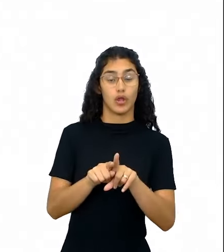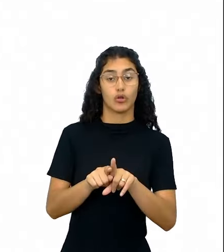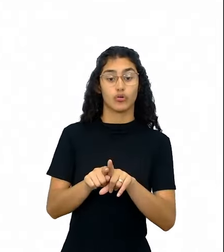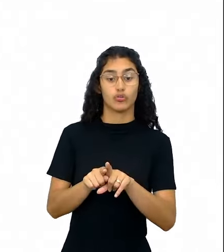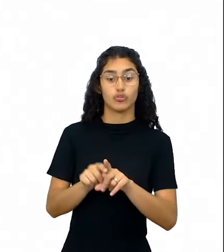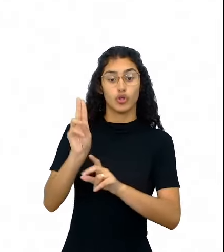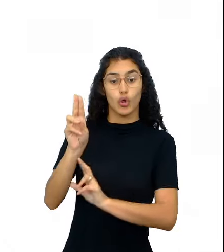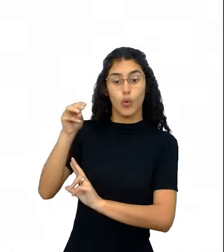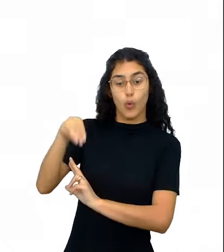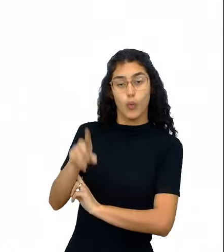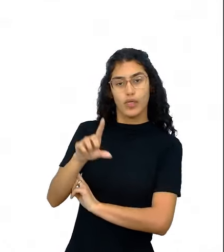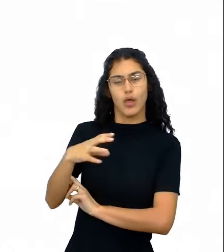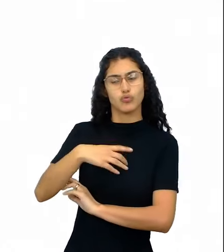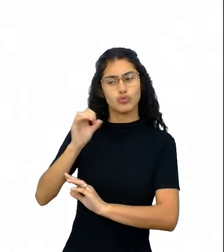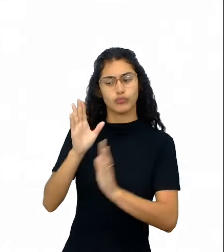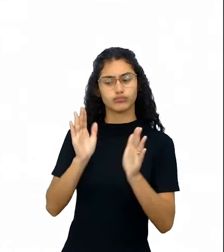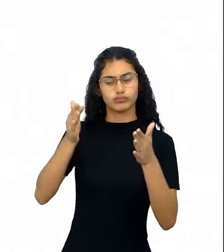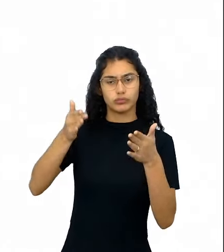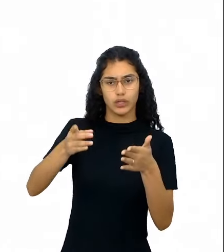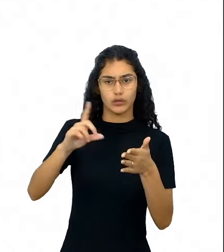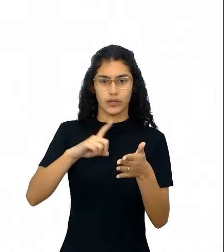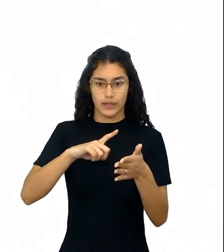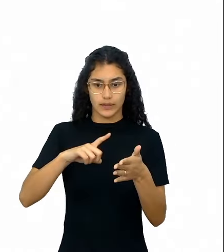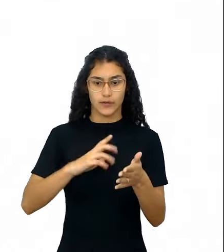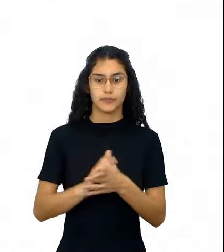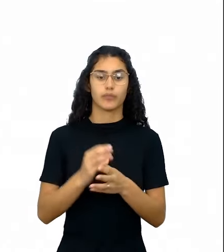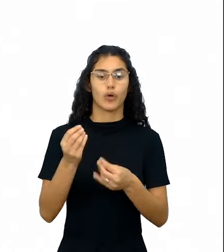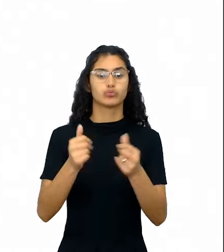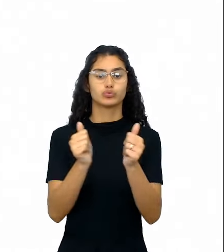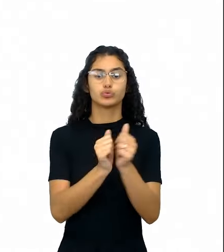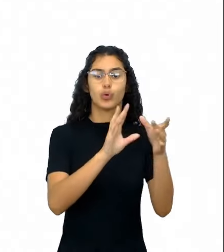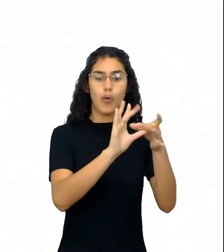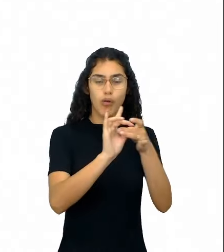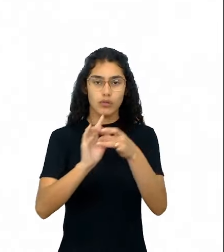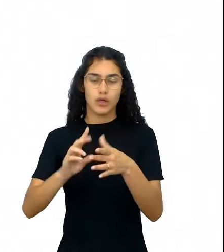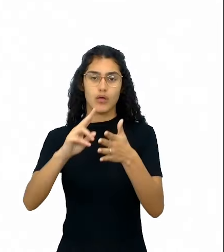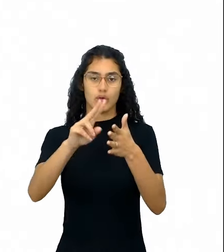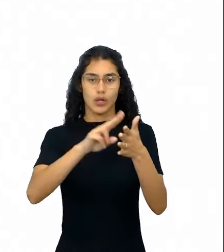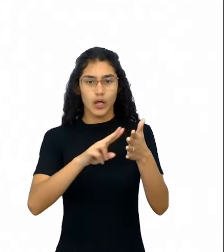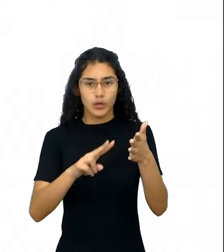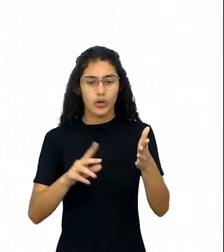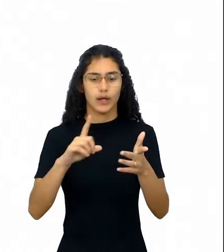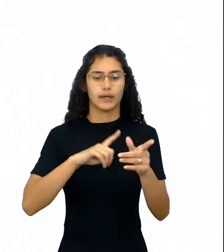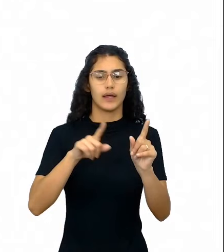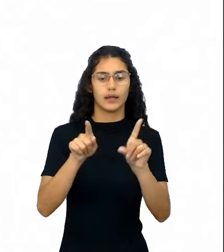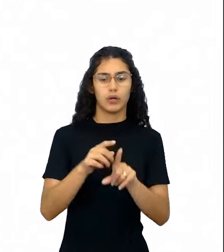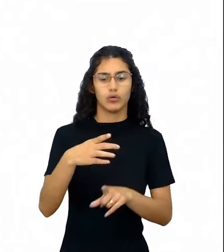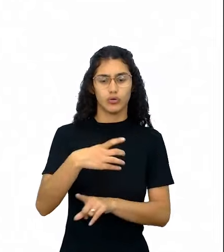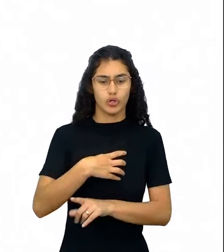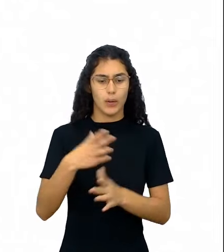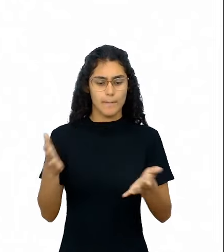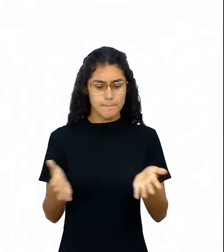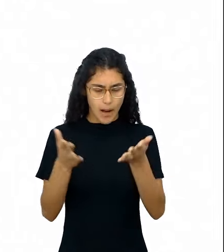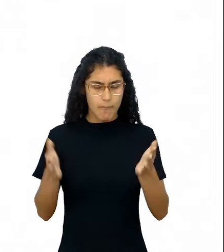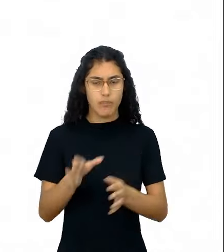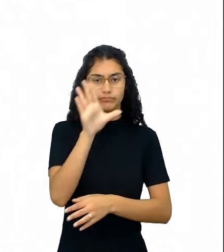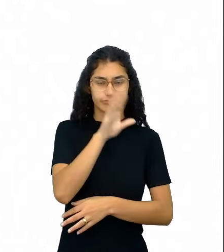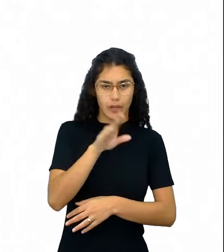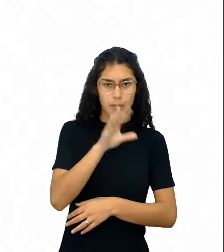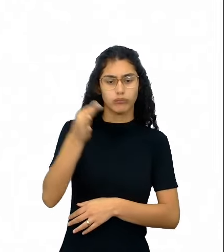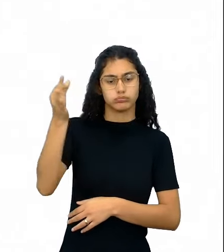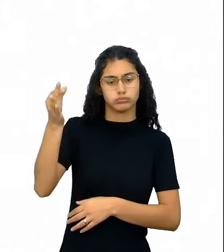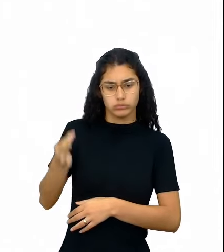e não o sentido em consonância com o contexto entre os leitores decorre de uma manifestação verbal